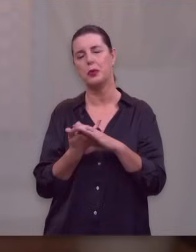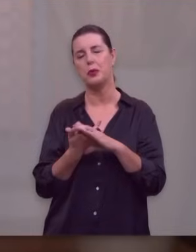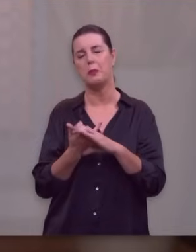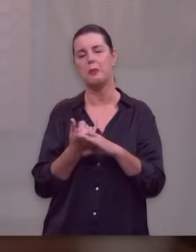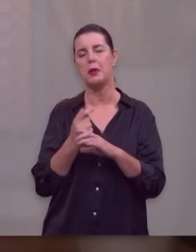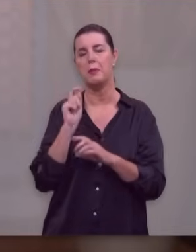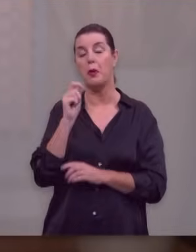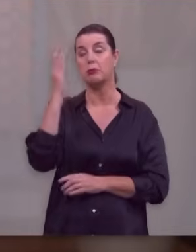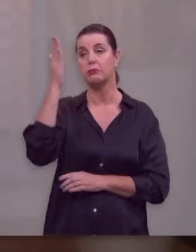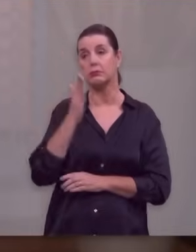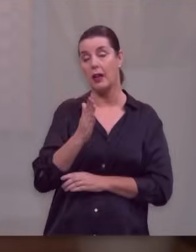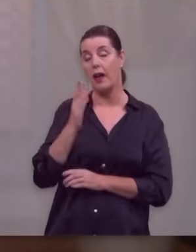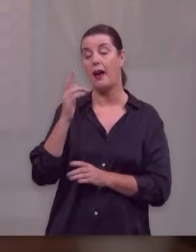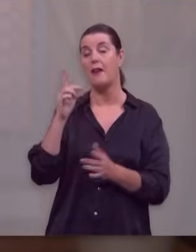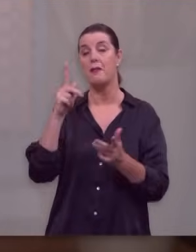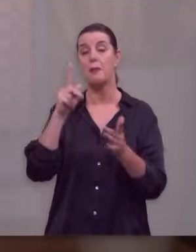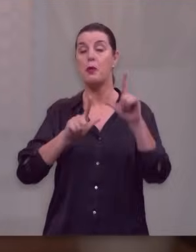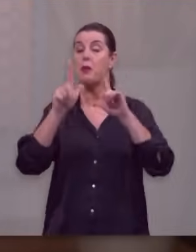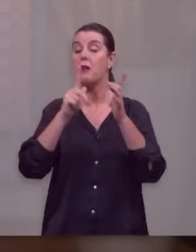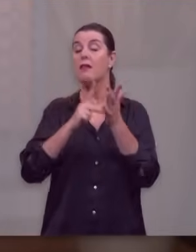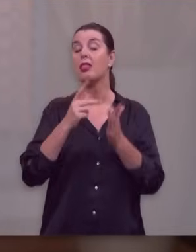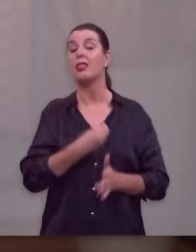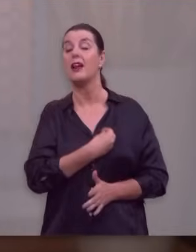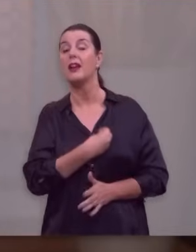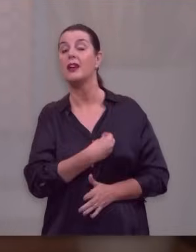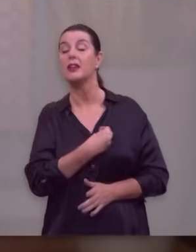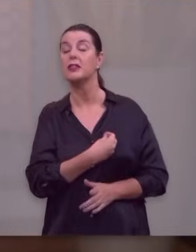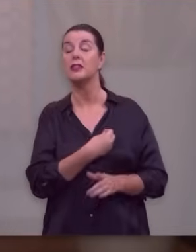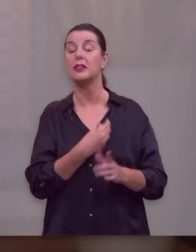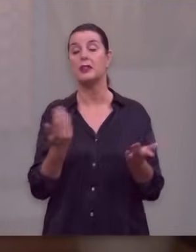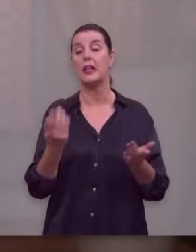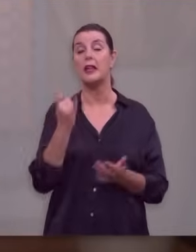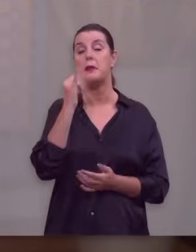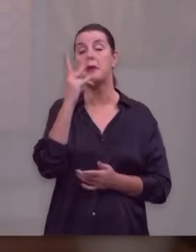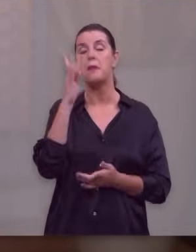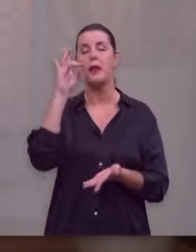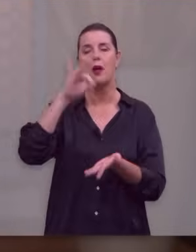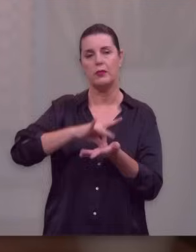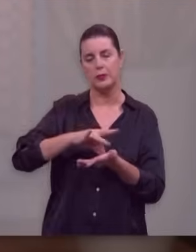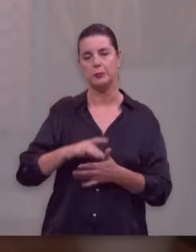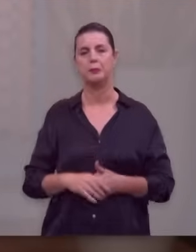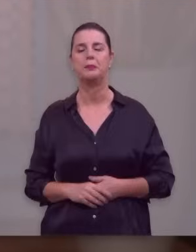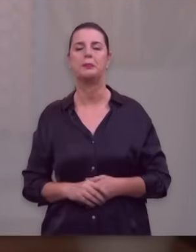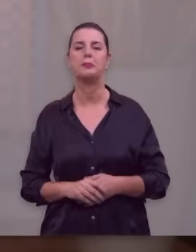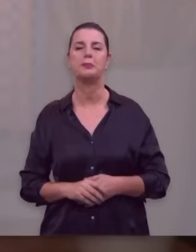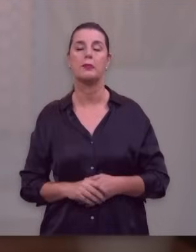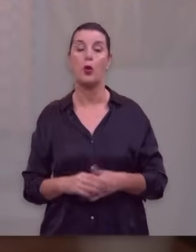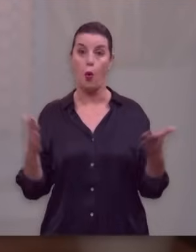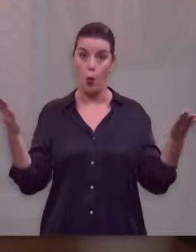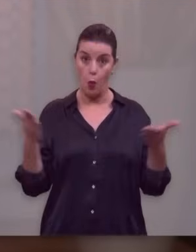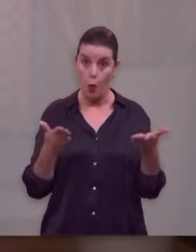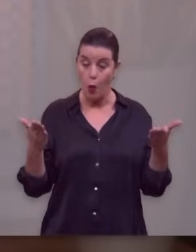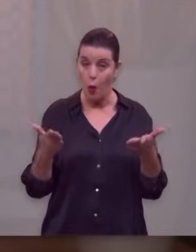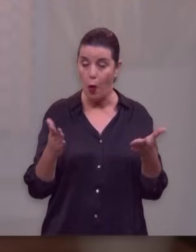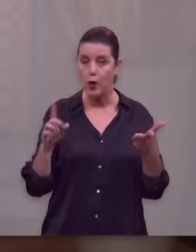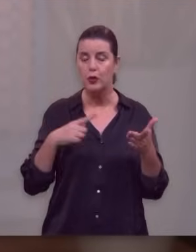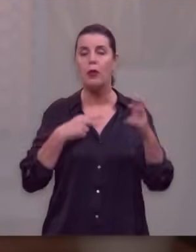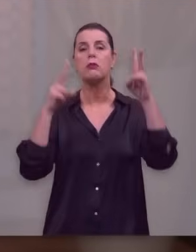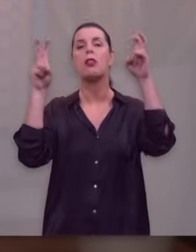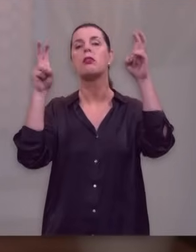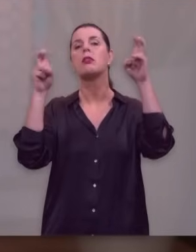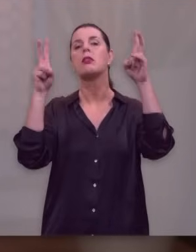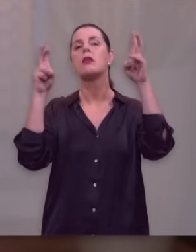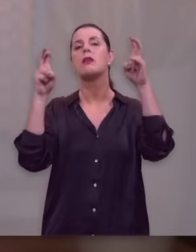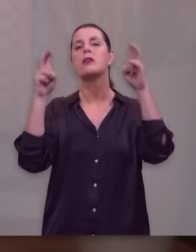youtube.com bar programa verdad viida e no youtube.com Barb oficial no programa de hoje